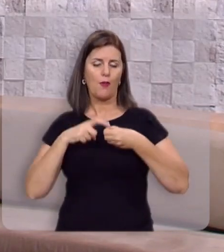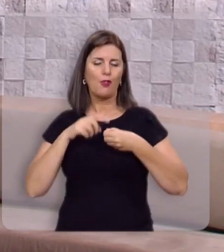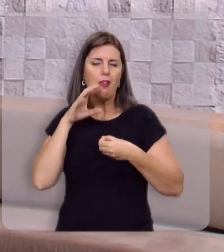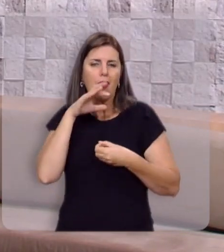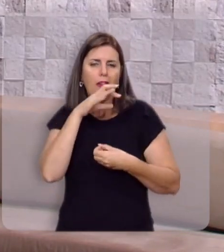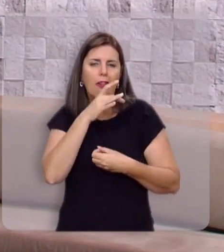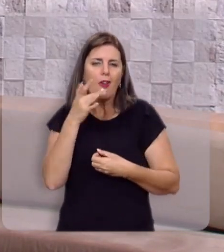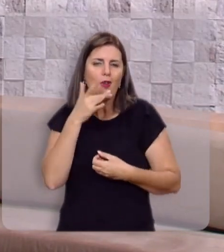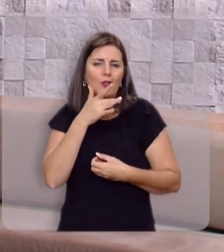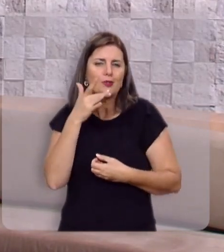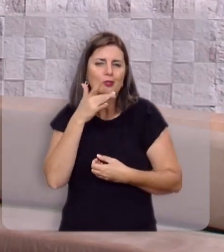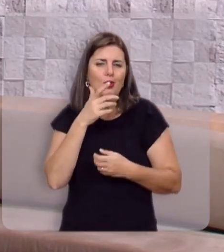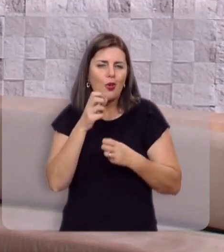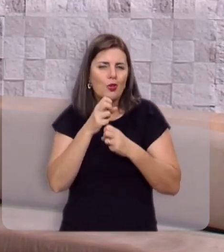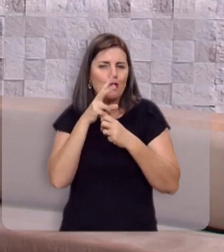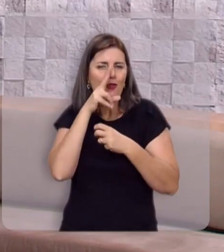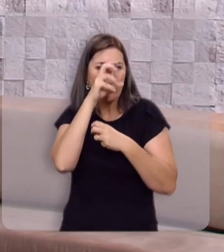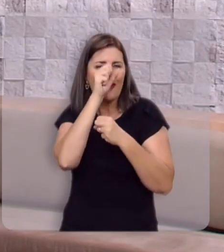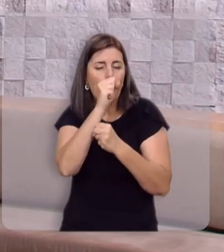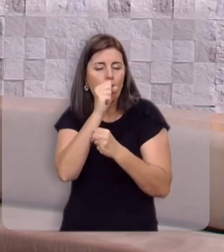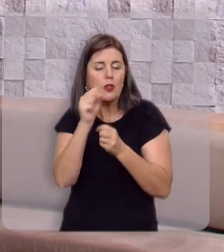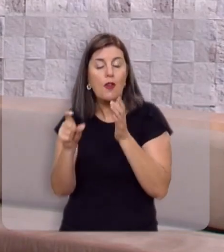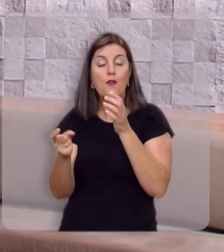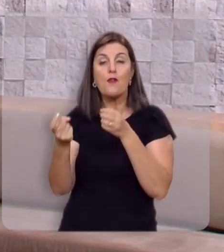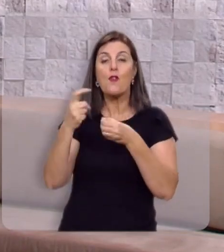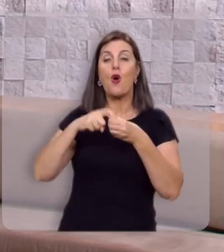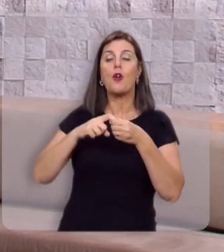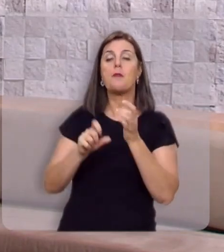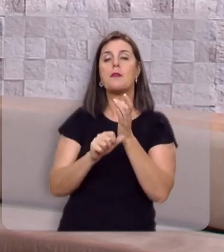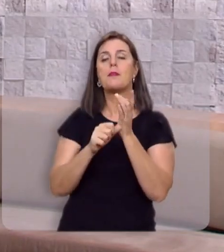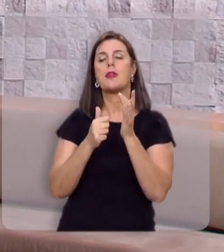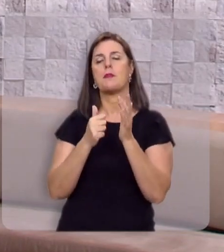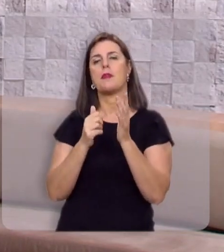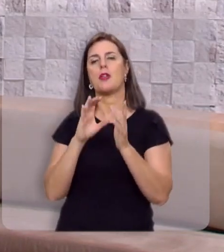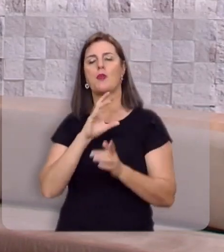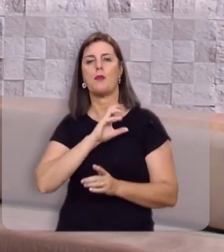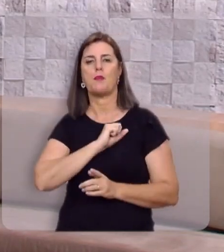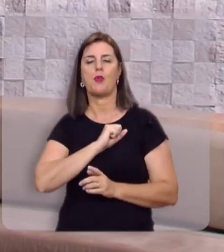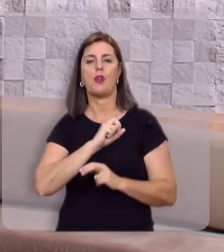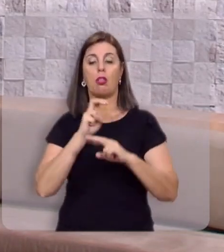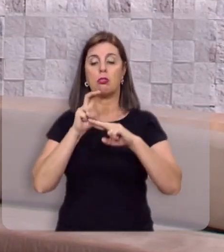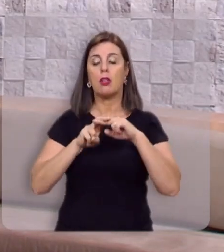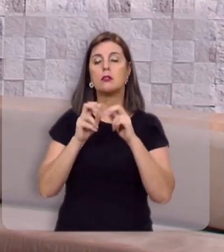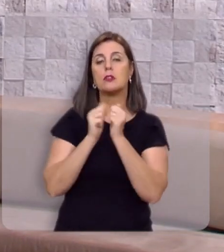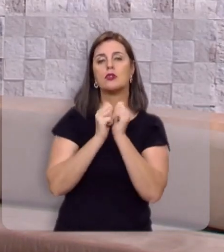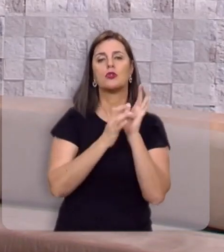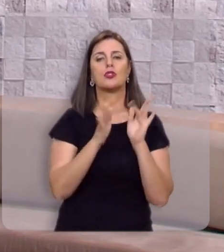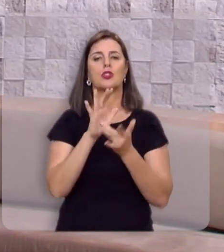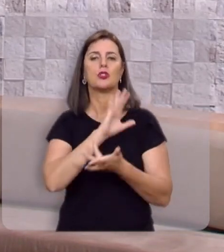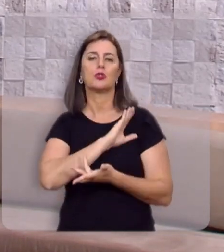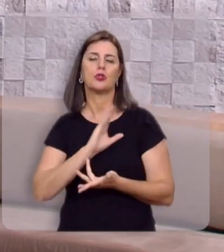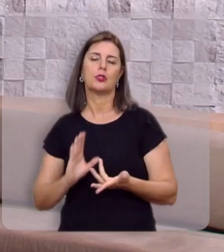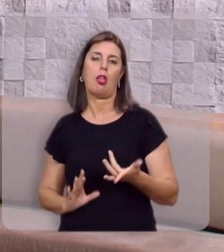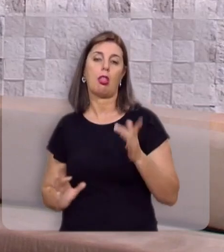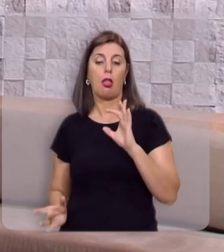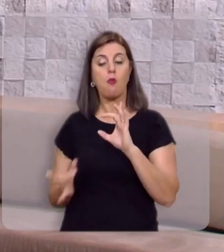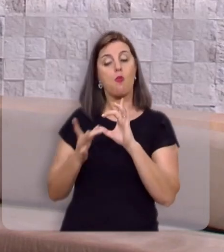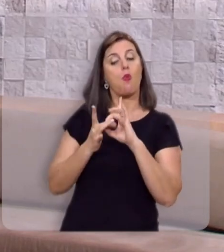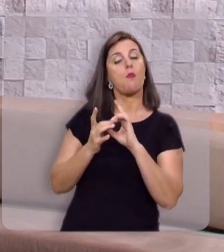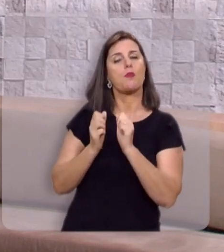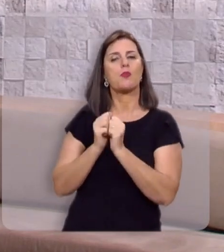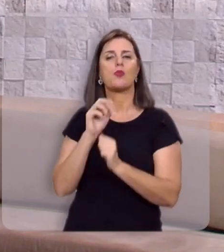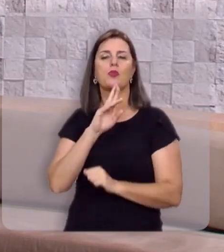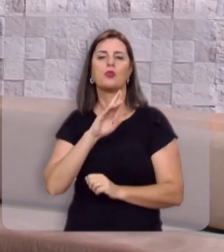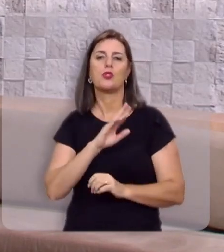voltar a aquecer, voltarmos ao primeiro amor, é nos assentarmos com Jesus, é termos comunhão